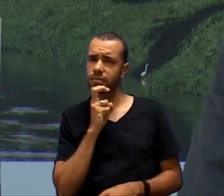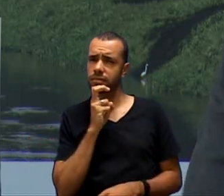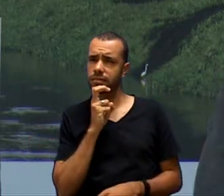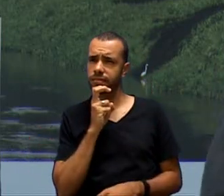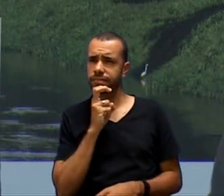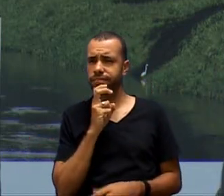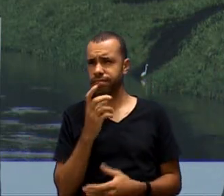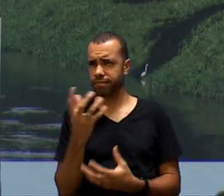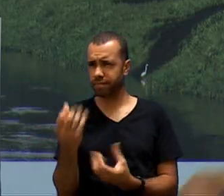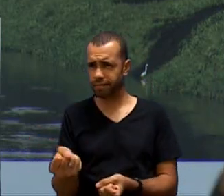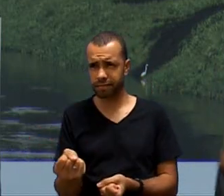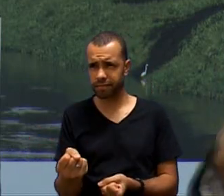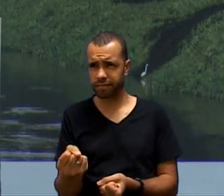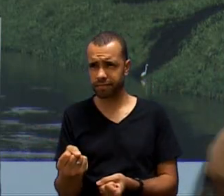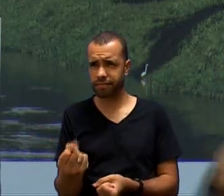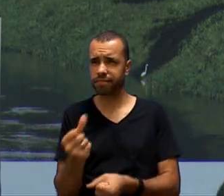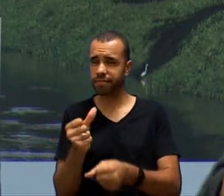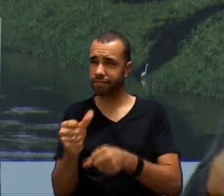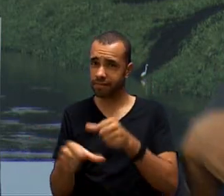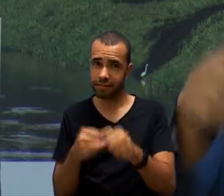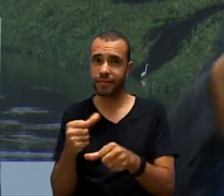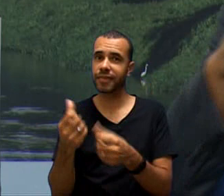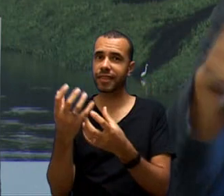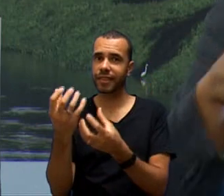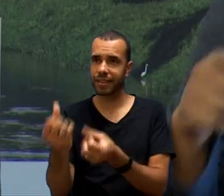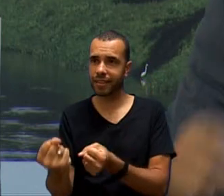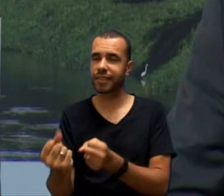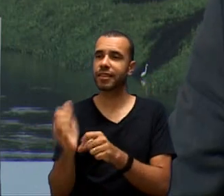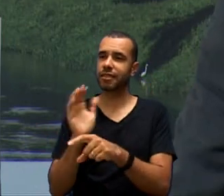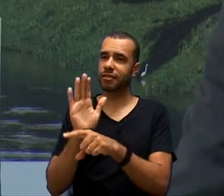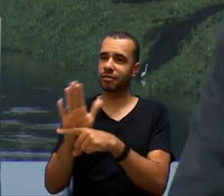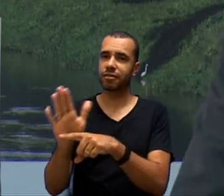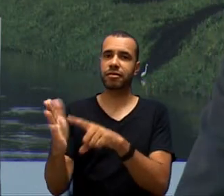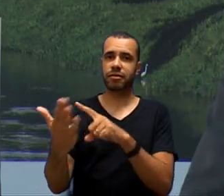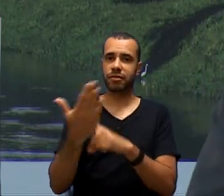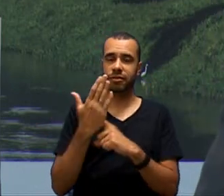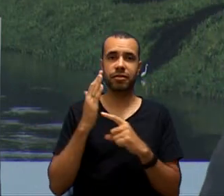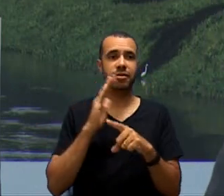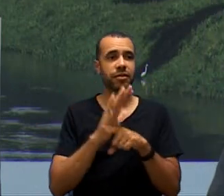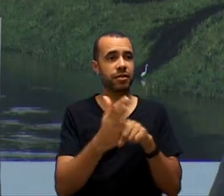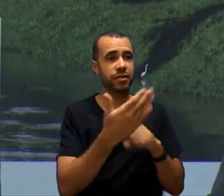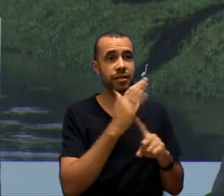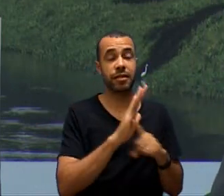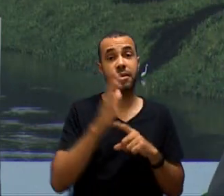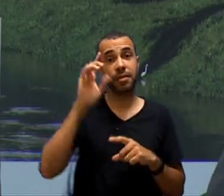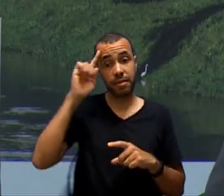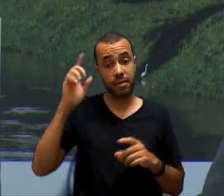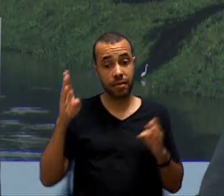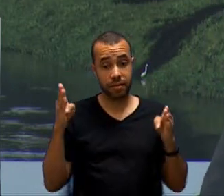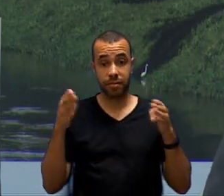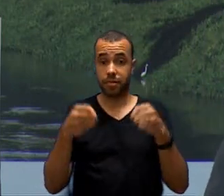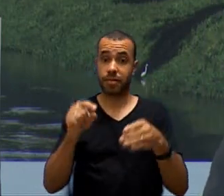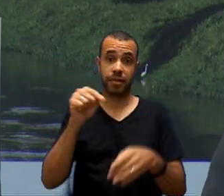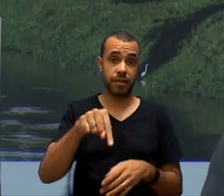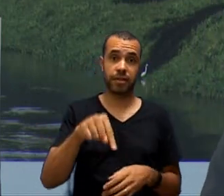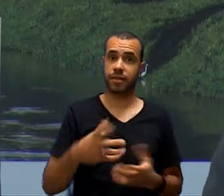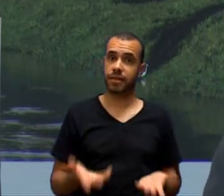feito. A gente se encontra. Esta casa é a casa do debate, é a casa das